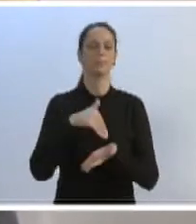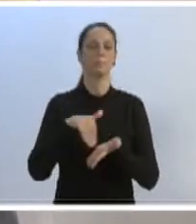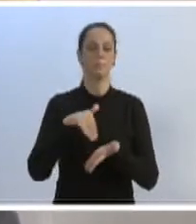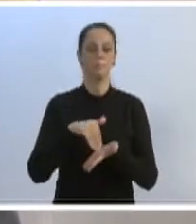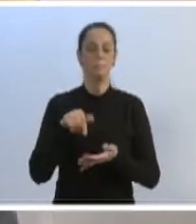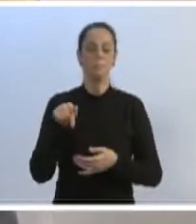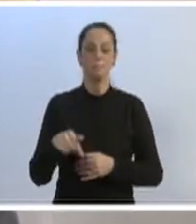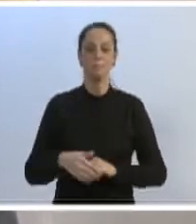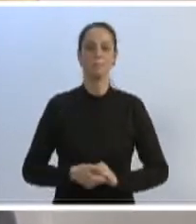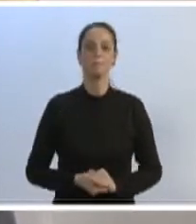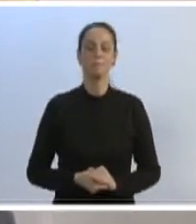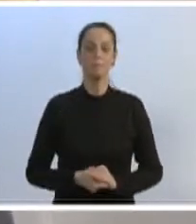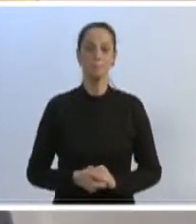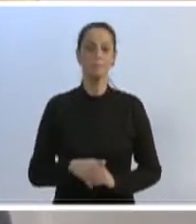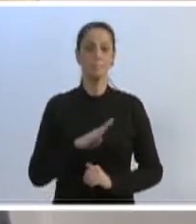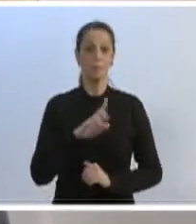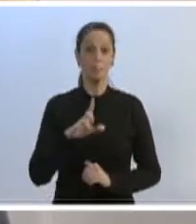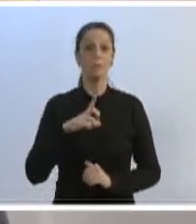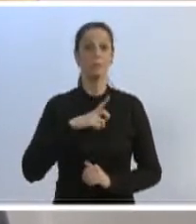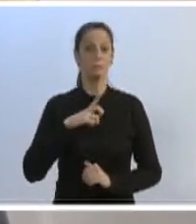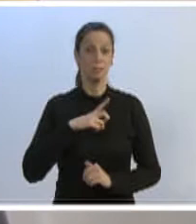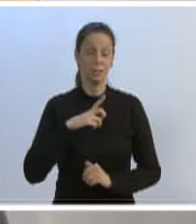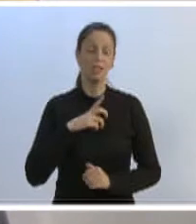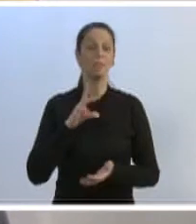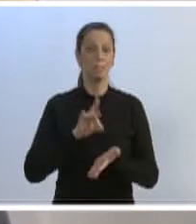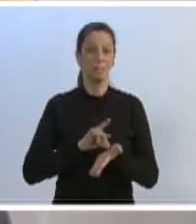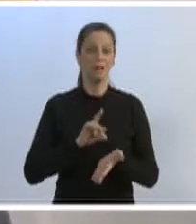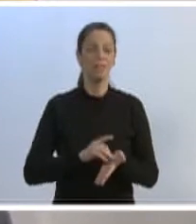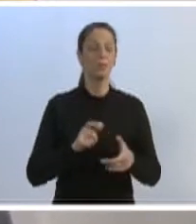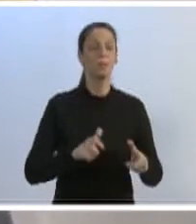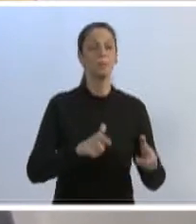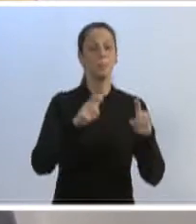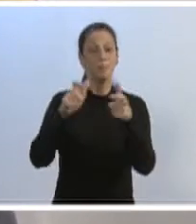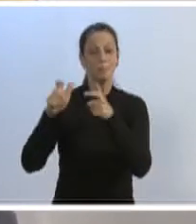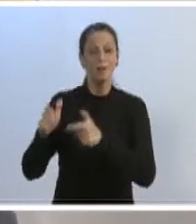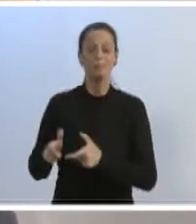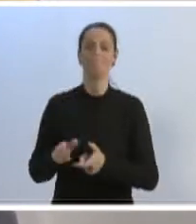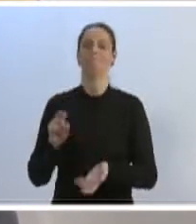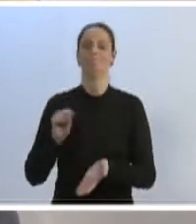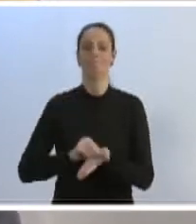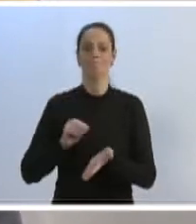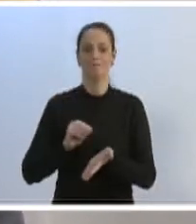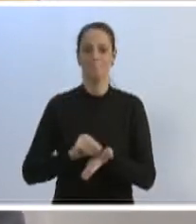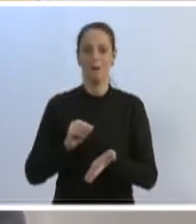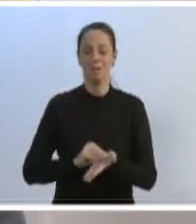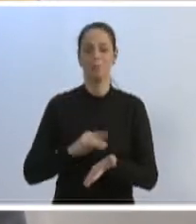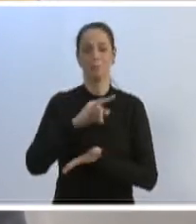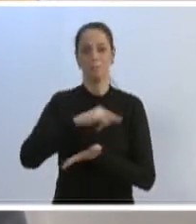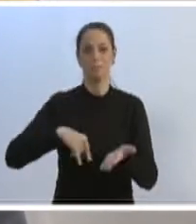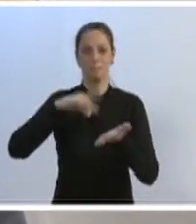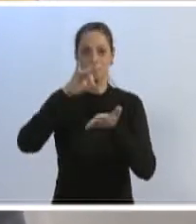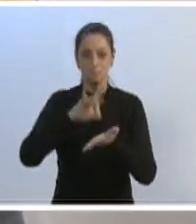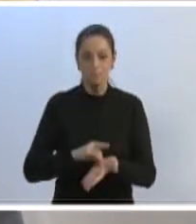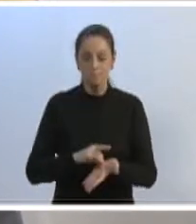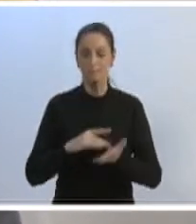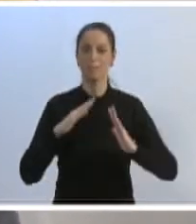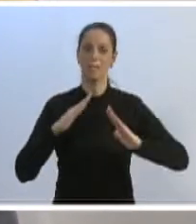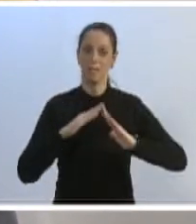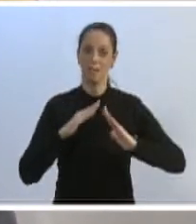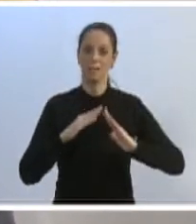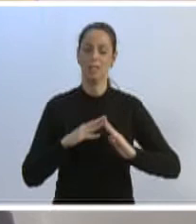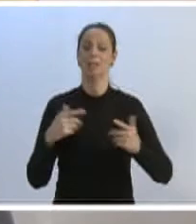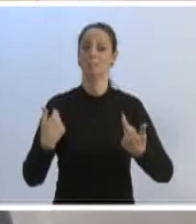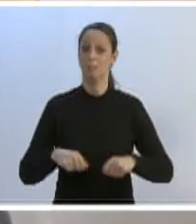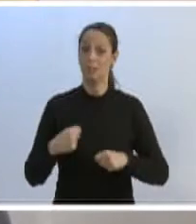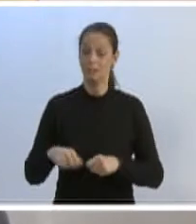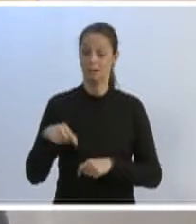tem várias áreas ainda irregulares e que precisa também do apoio do poder público para a regularização